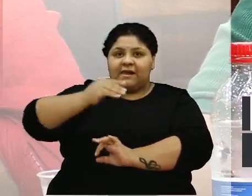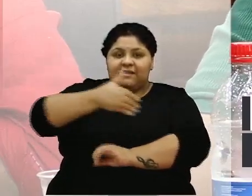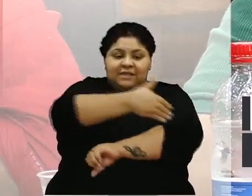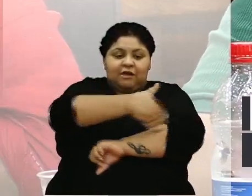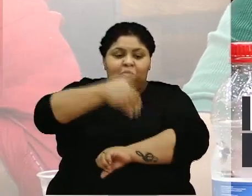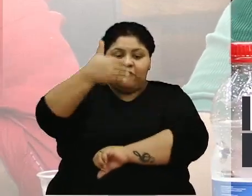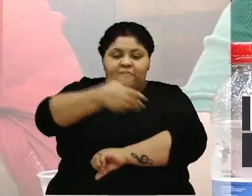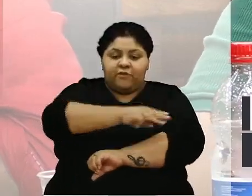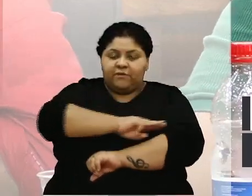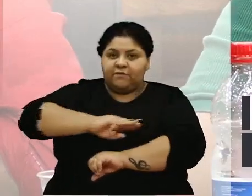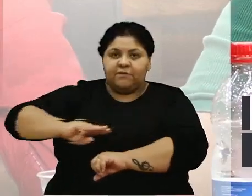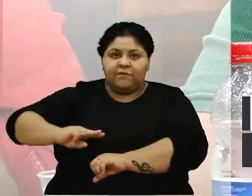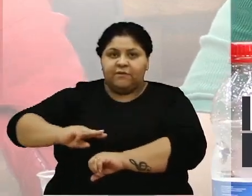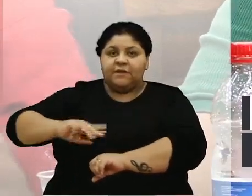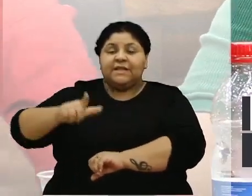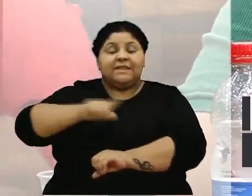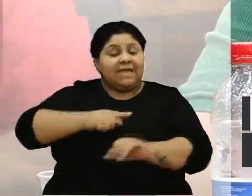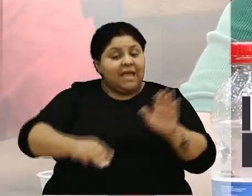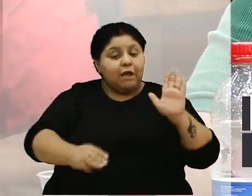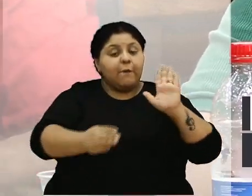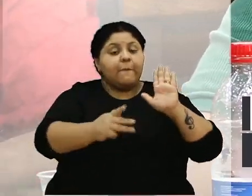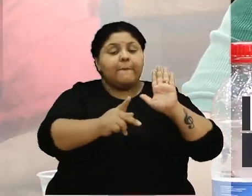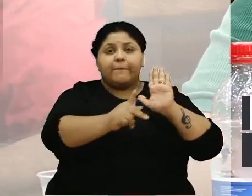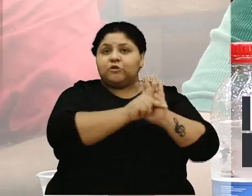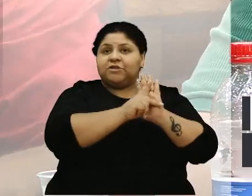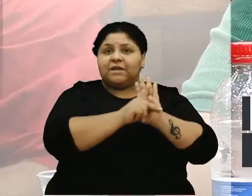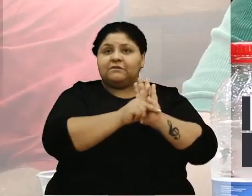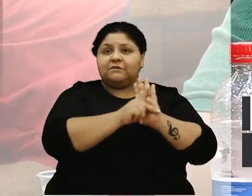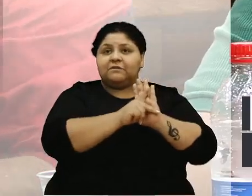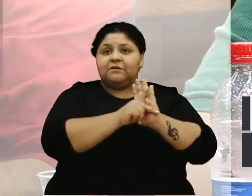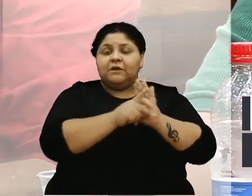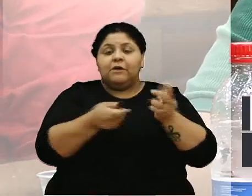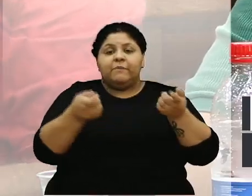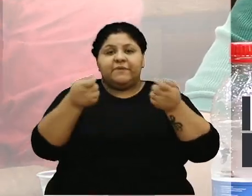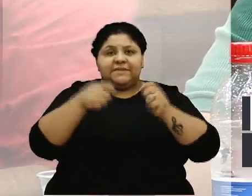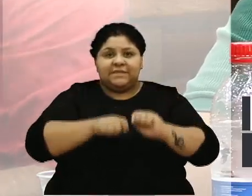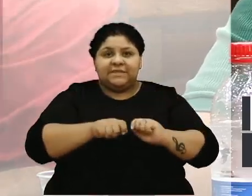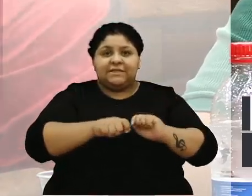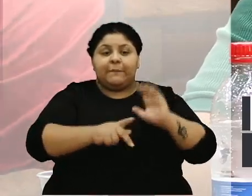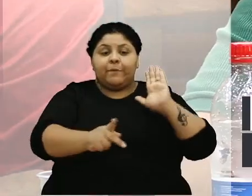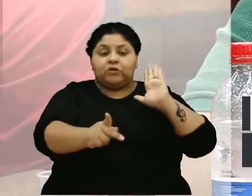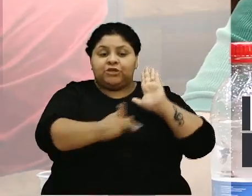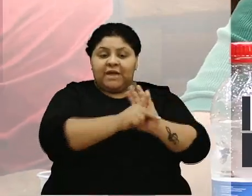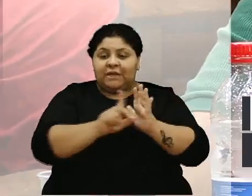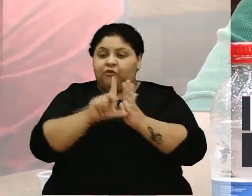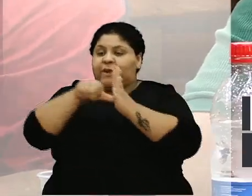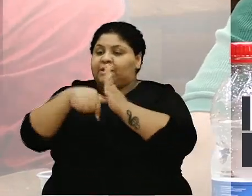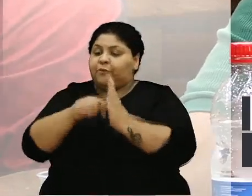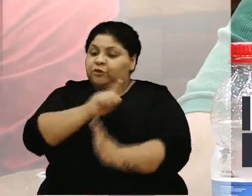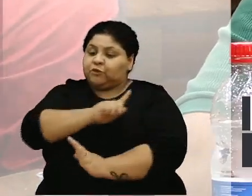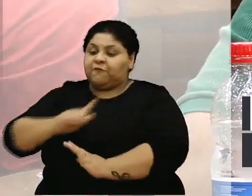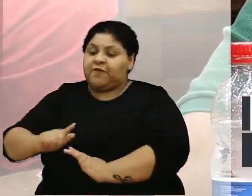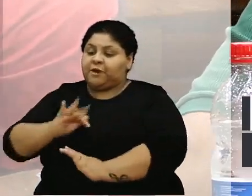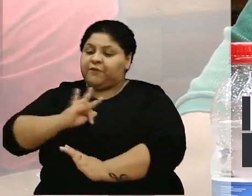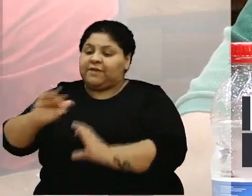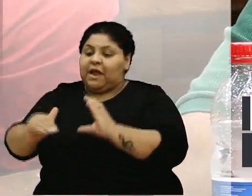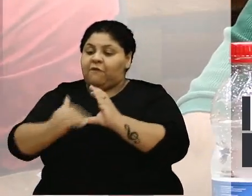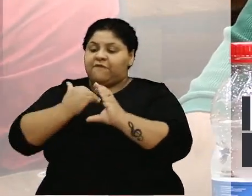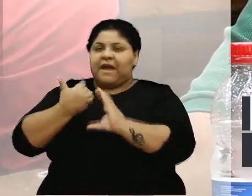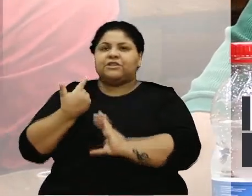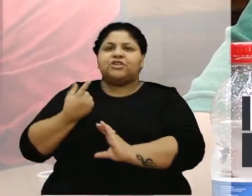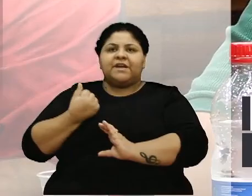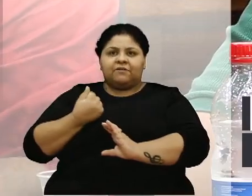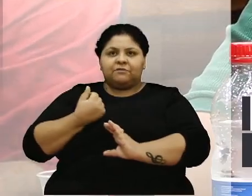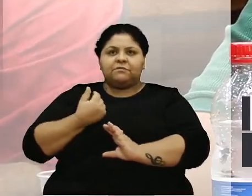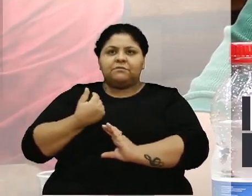governo federal não vai mandar 1 centavo se não tiver projeto. Então não adianta protocolar lá só uma vontade. Tem que protocolar o